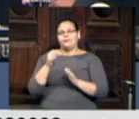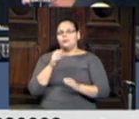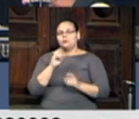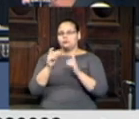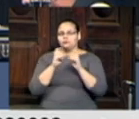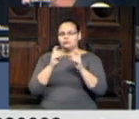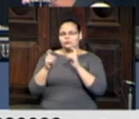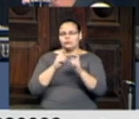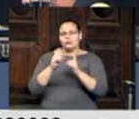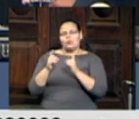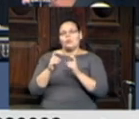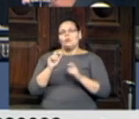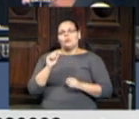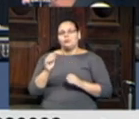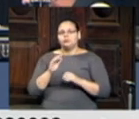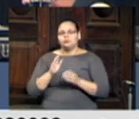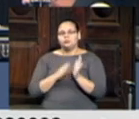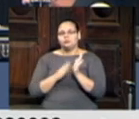discussão, projeto de lei número